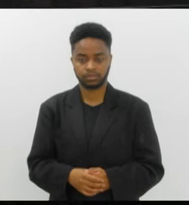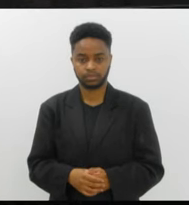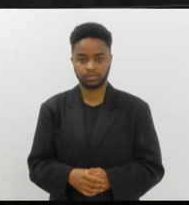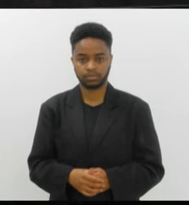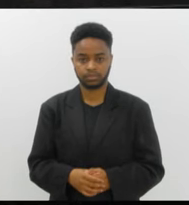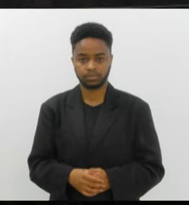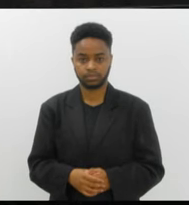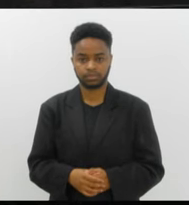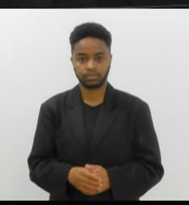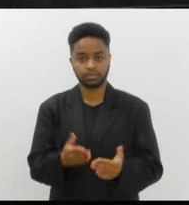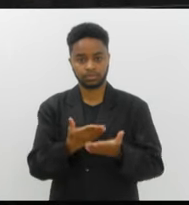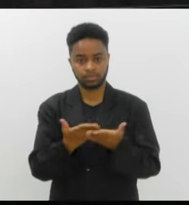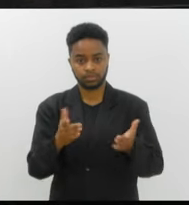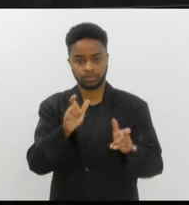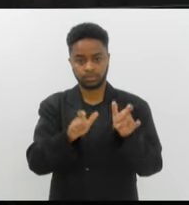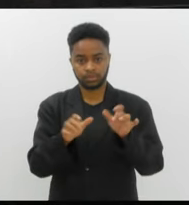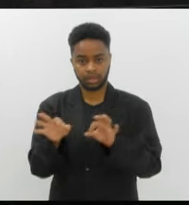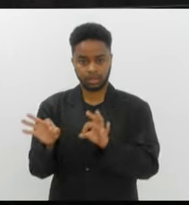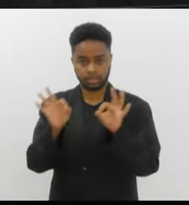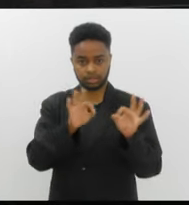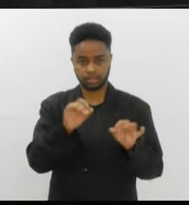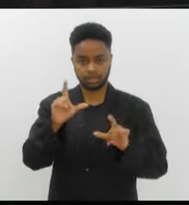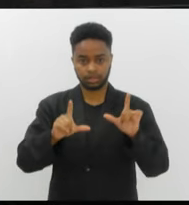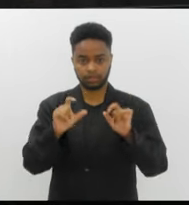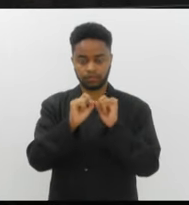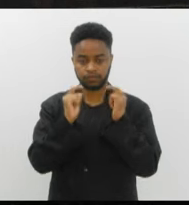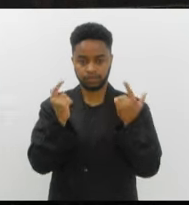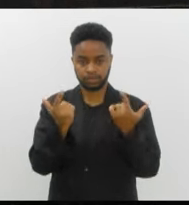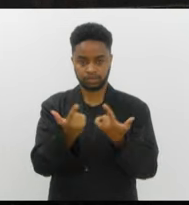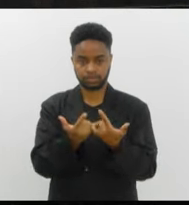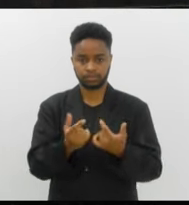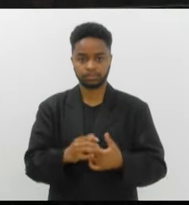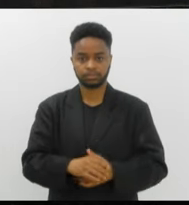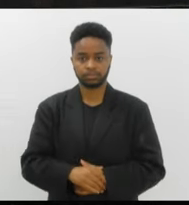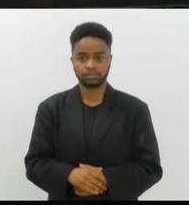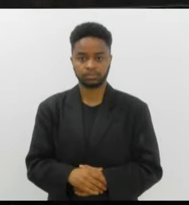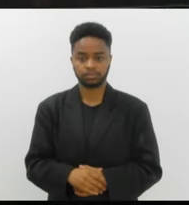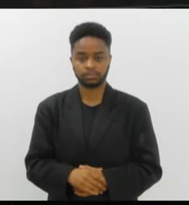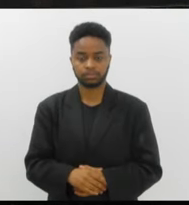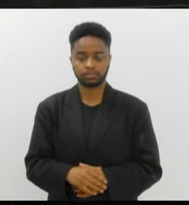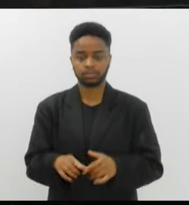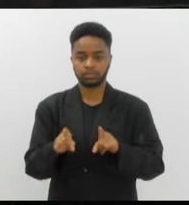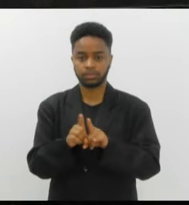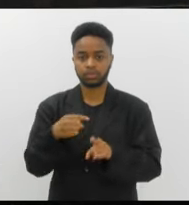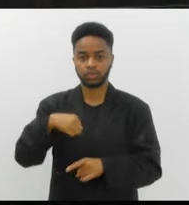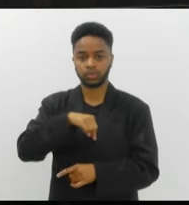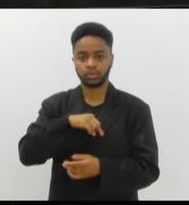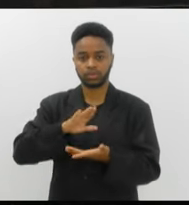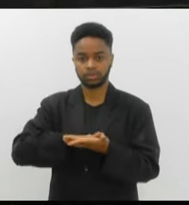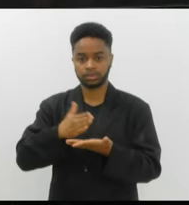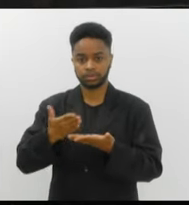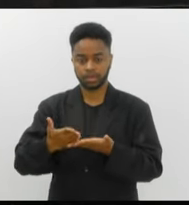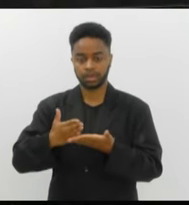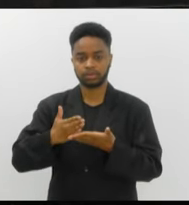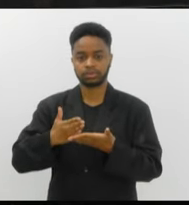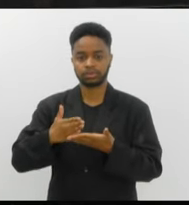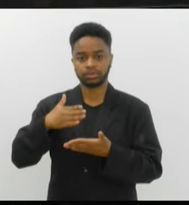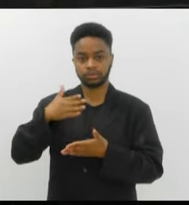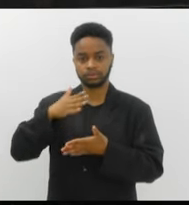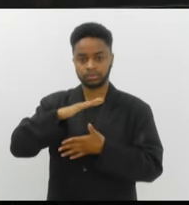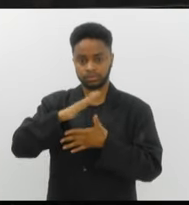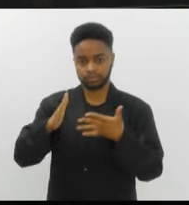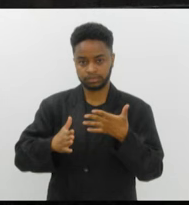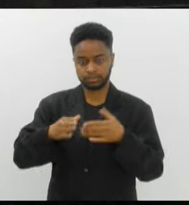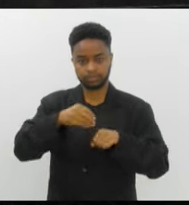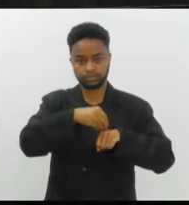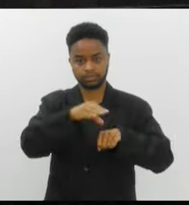senhoras e senhores telespectadores da TV Alerja e o nosso intérprete da língua de Libras, que leva a